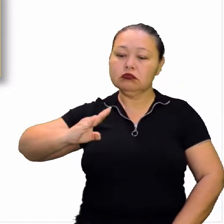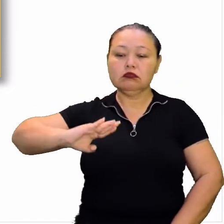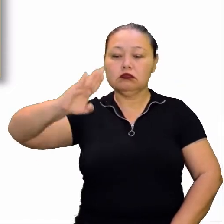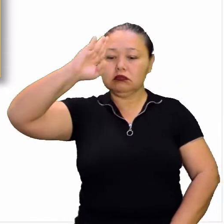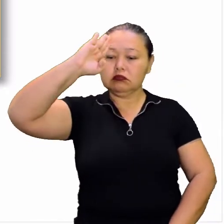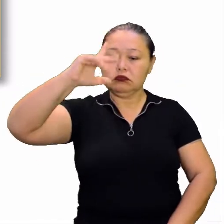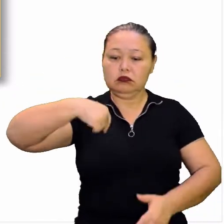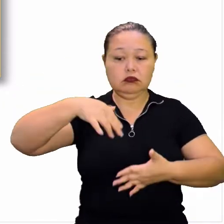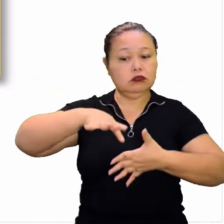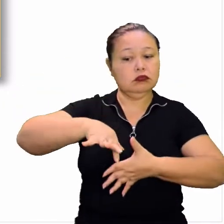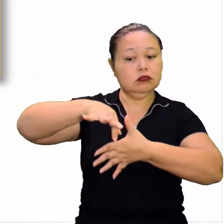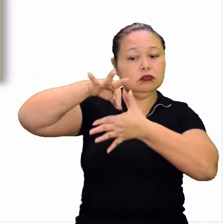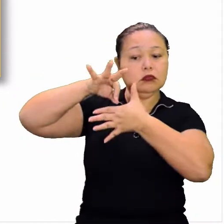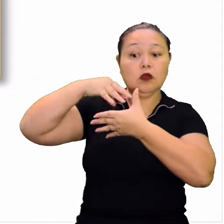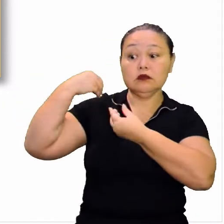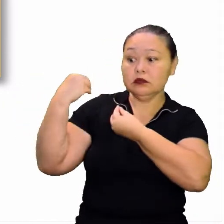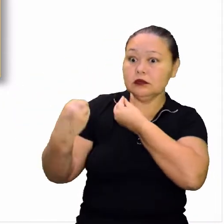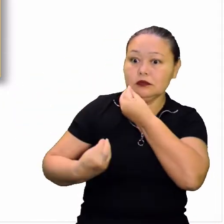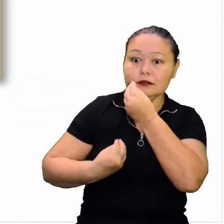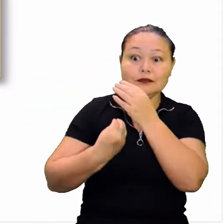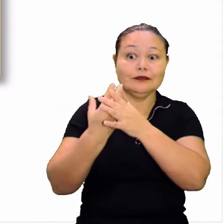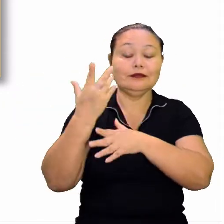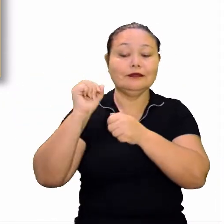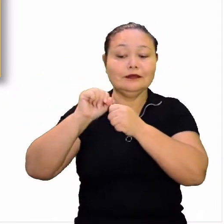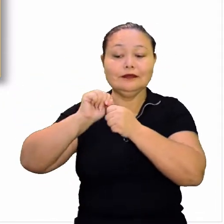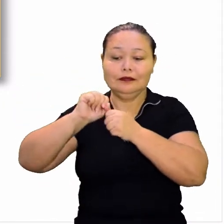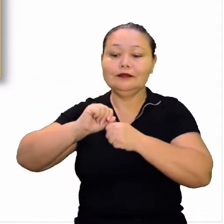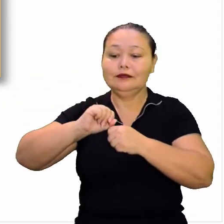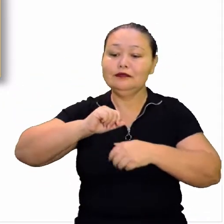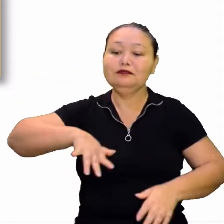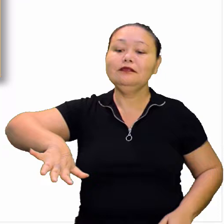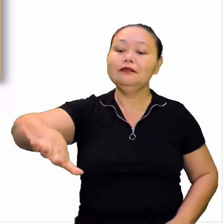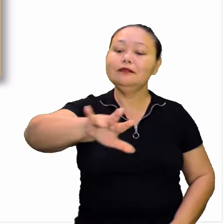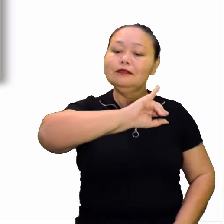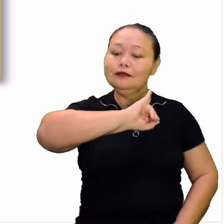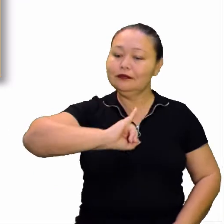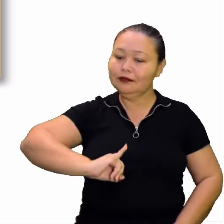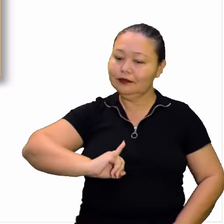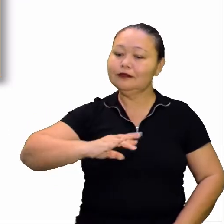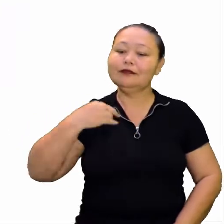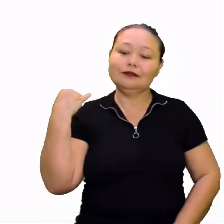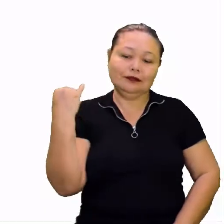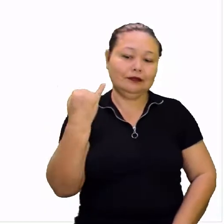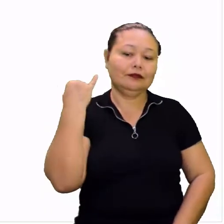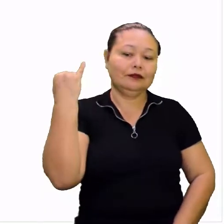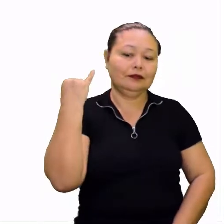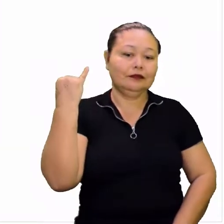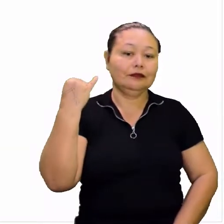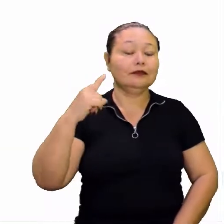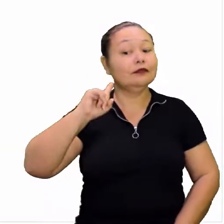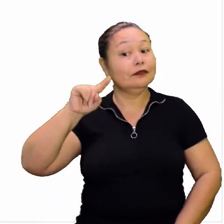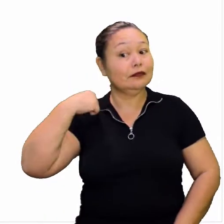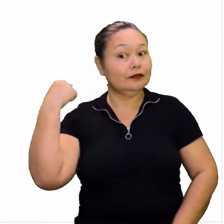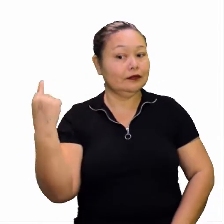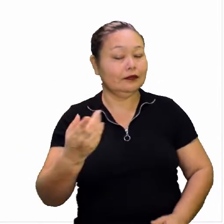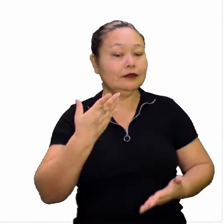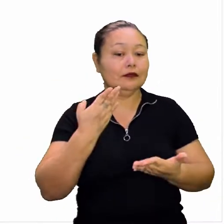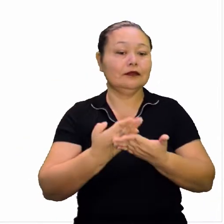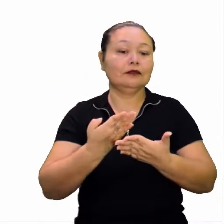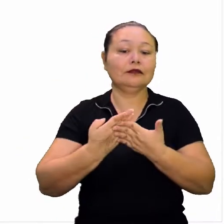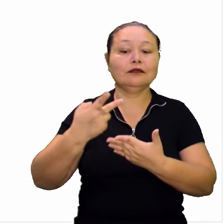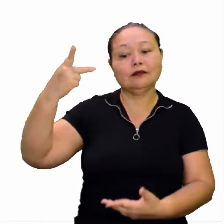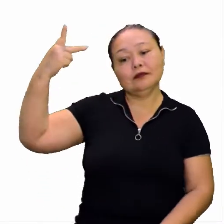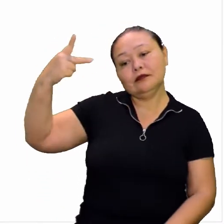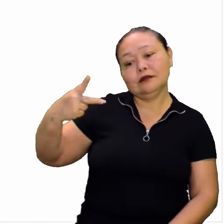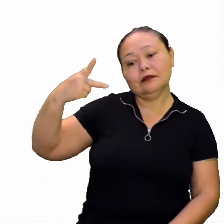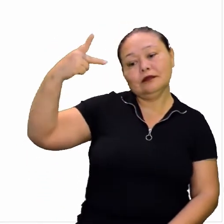se criou esse império tão importante. Fechou? Vamos lá, então. A nossa aula possui essas